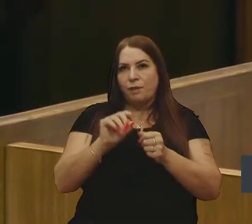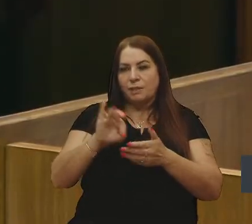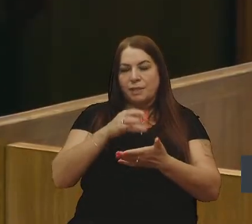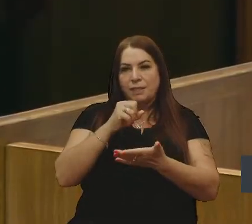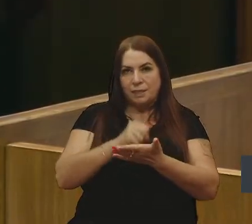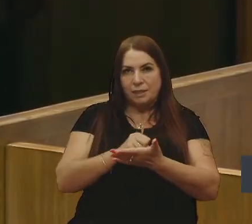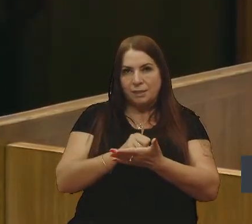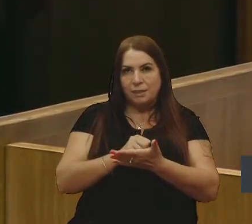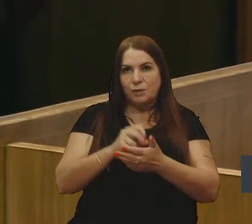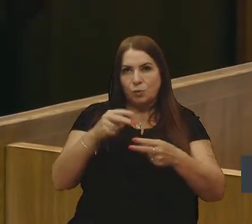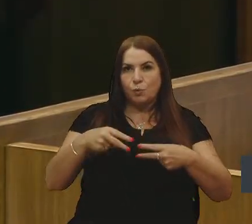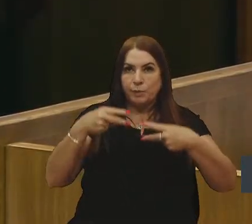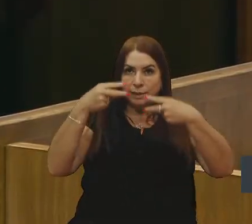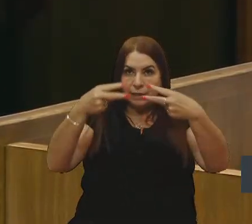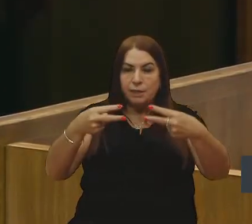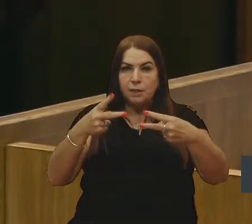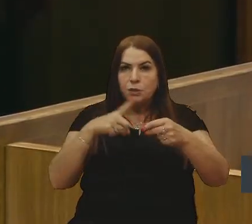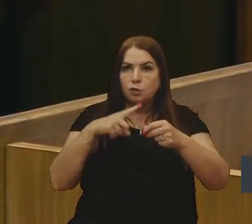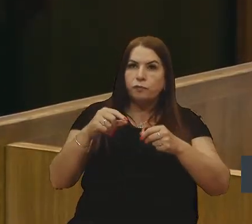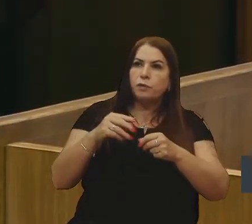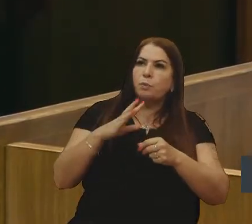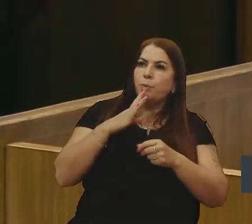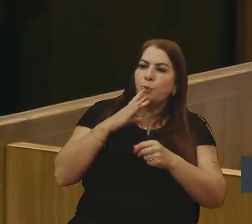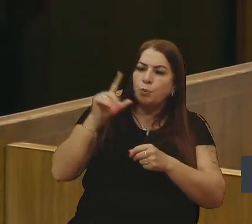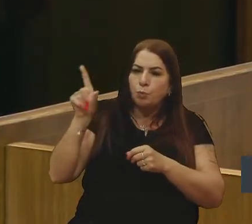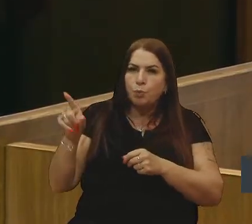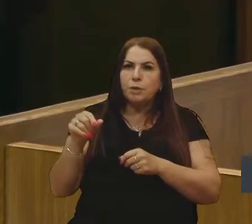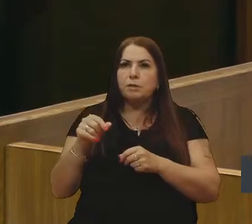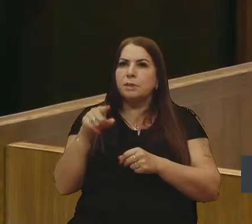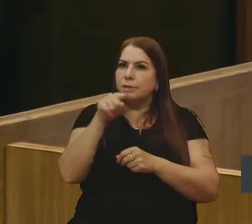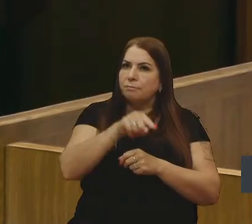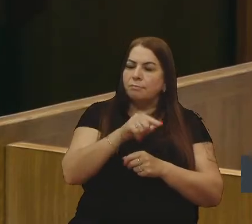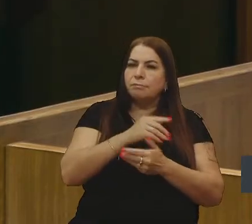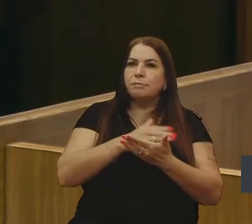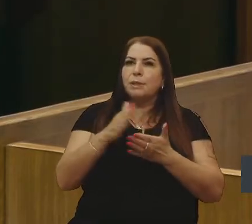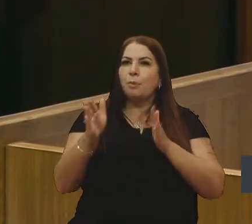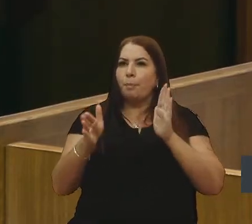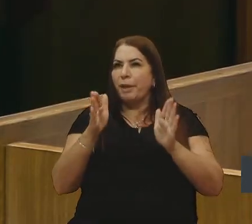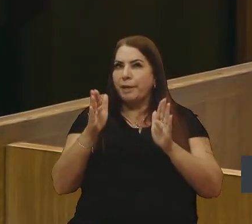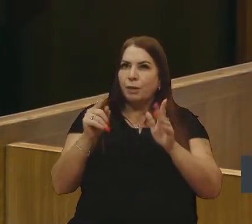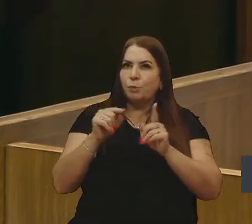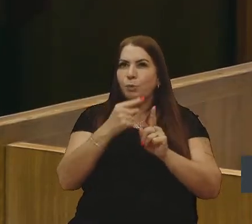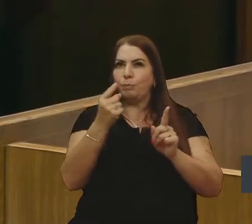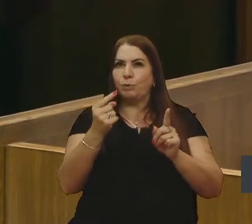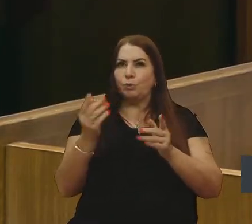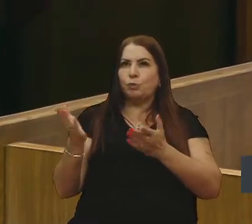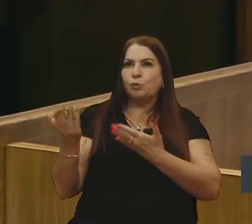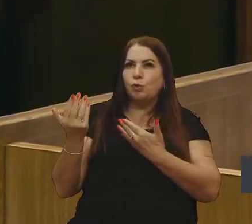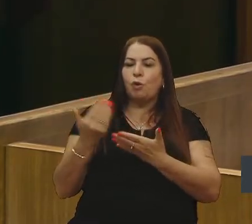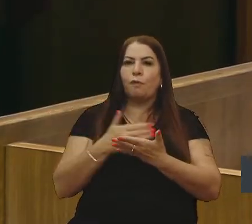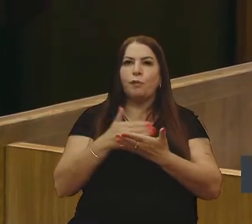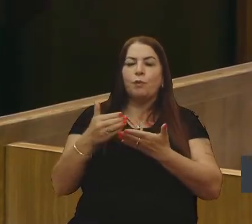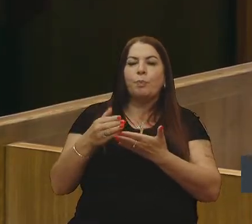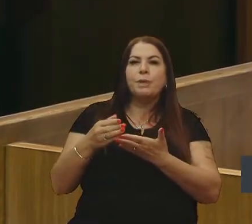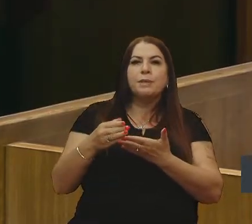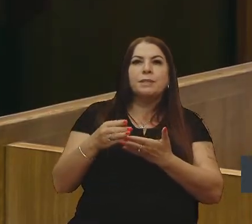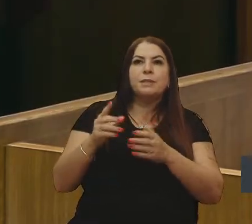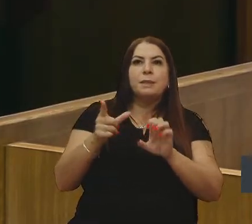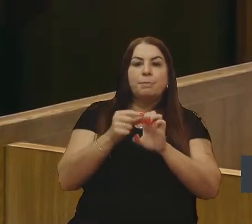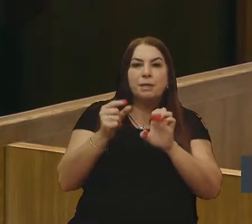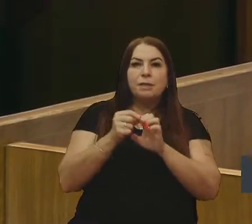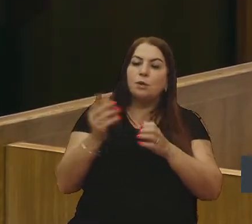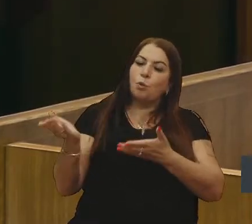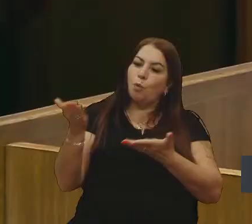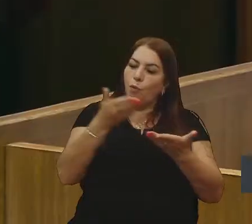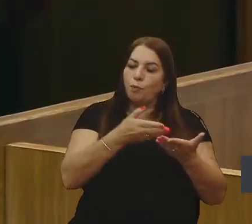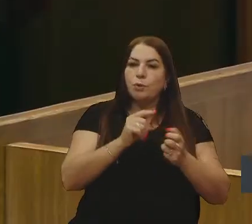inscrição ali nos links. Se tiver algum conhecido, alguém que esteja nesse período, né, um negócio jovem, ou alguém que está pensando em empreender, convide